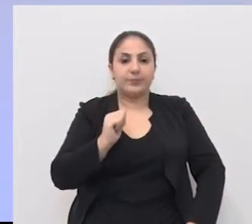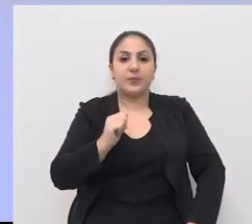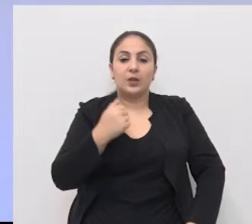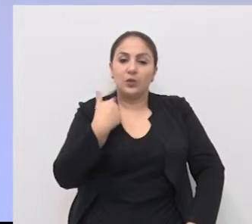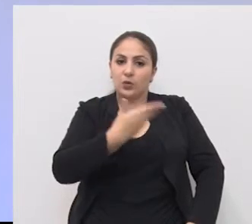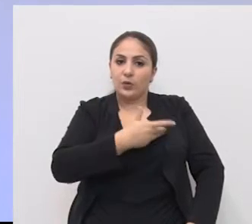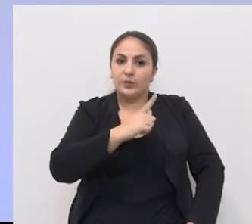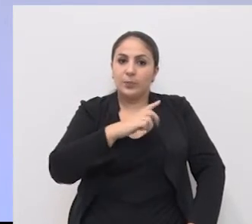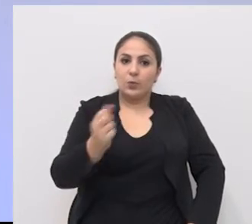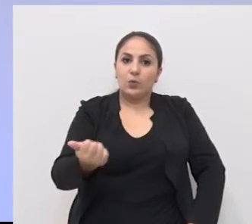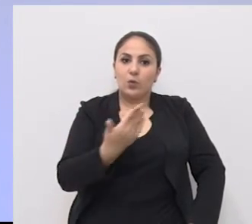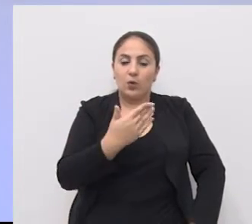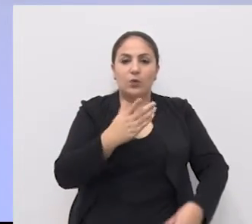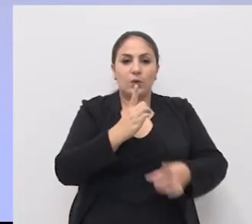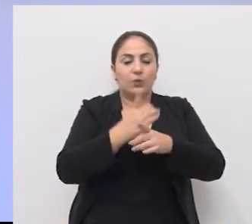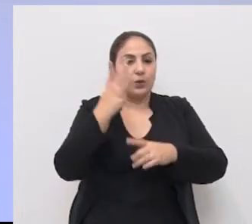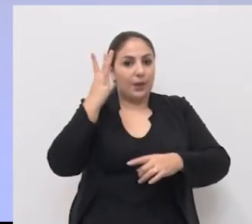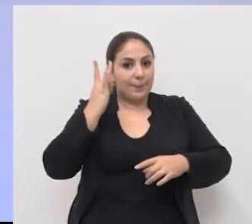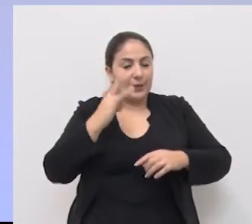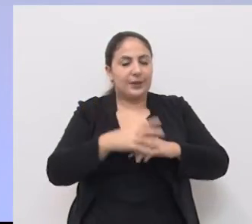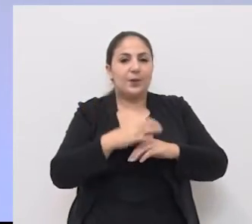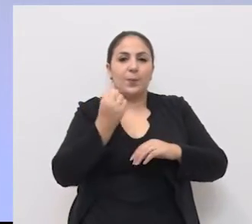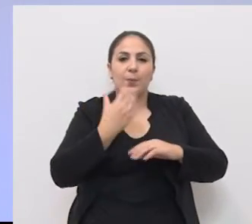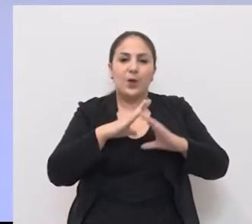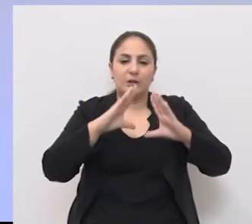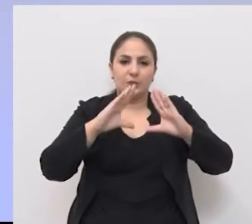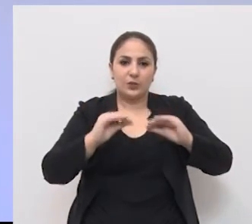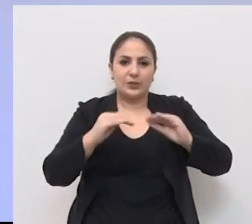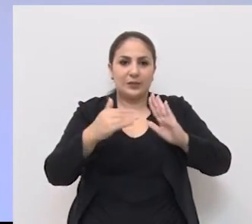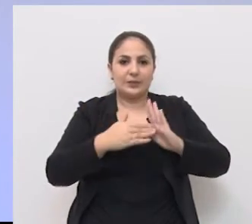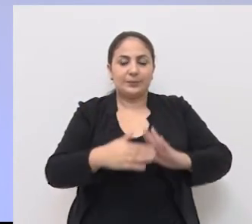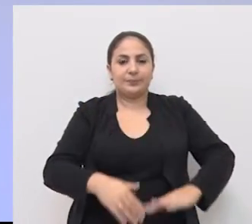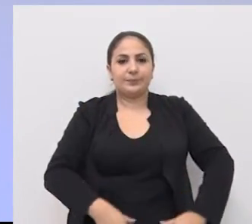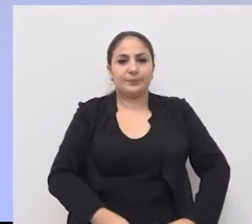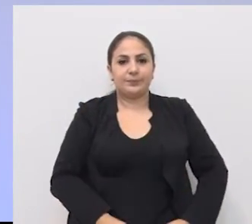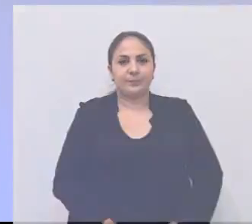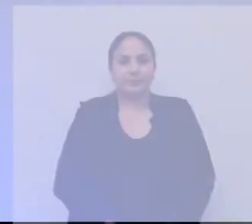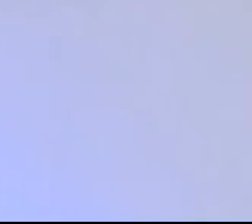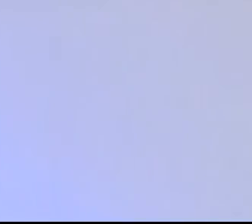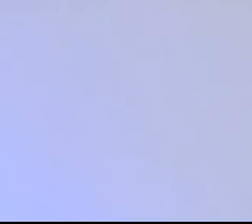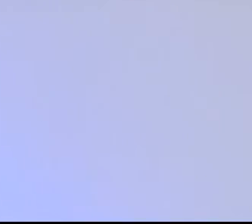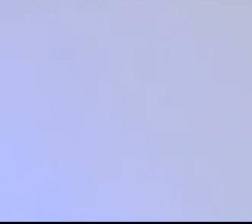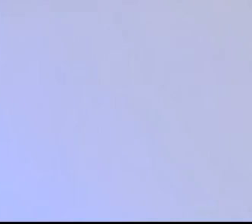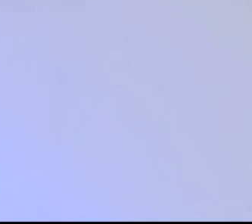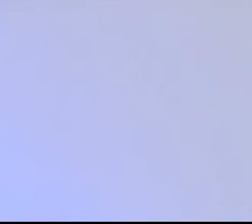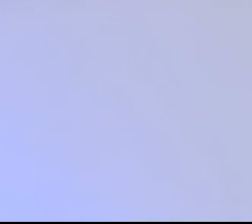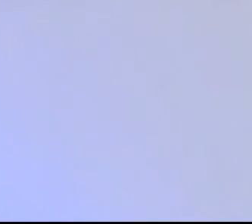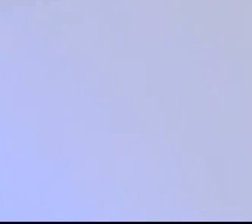quarta-feira. Nós temos um novo encontro amanhã. Uma boa noite e até lá!